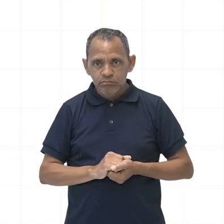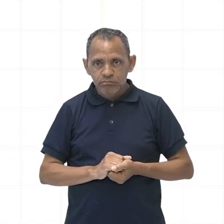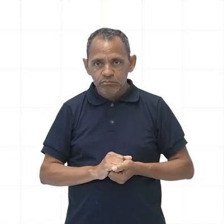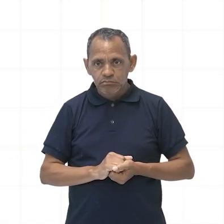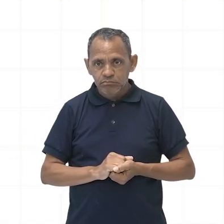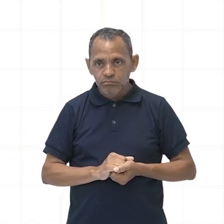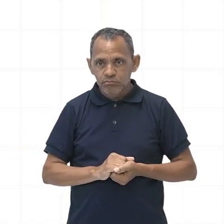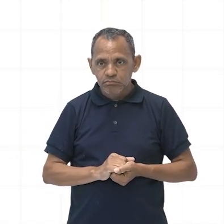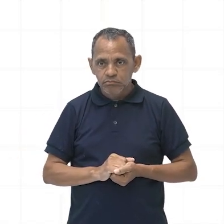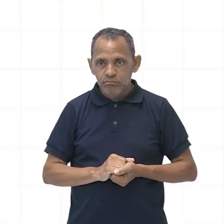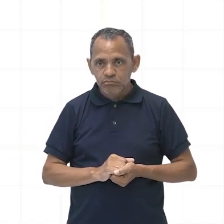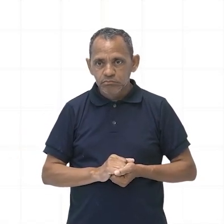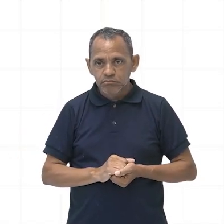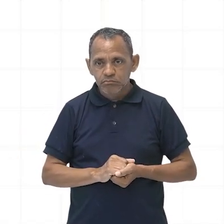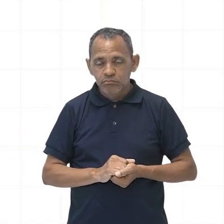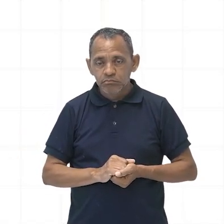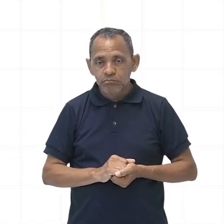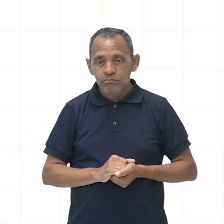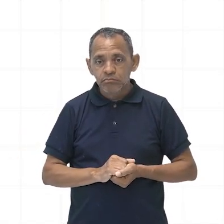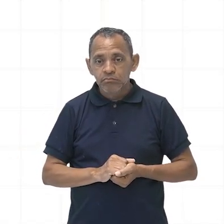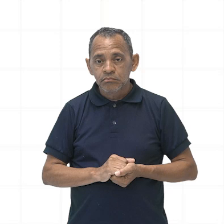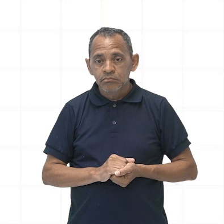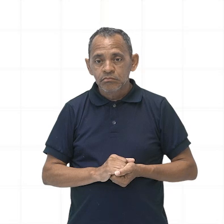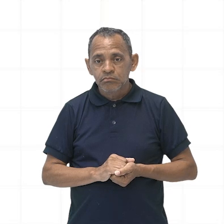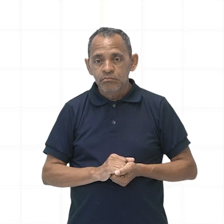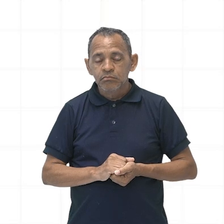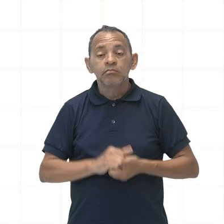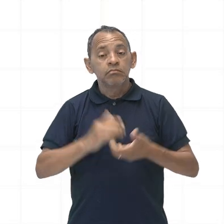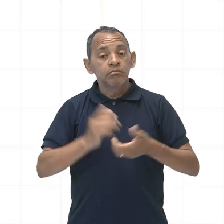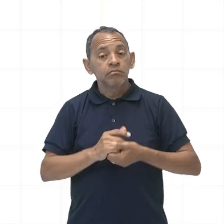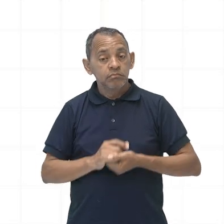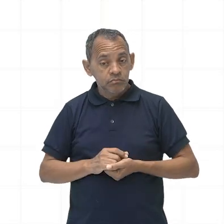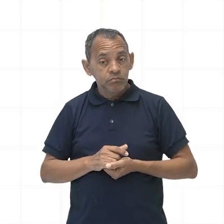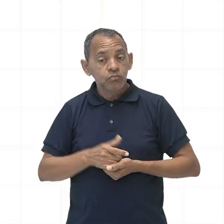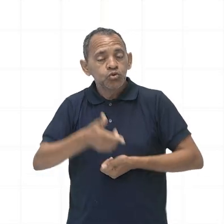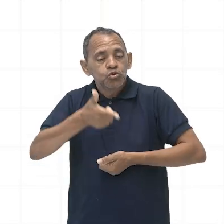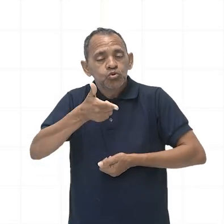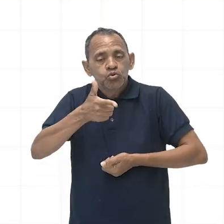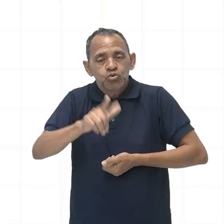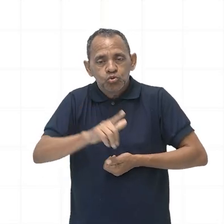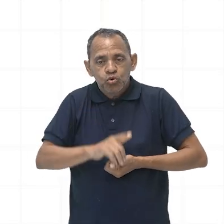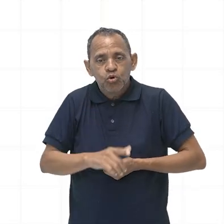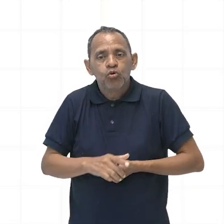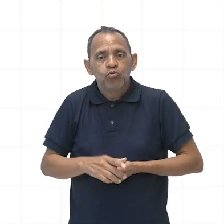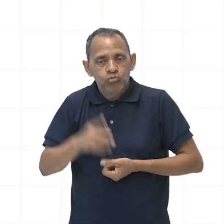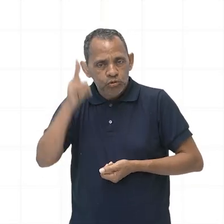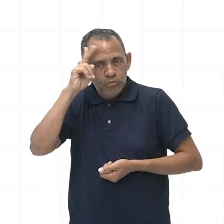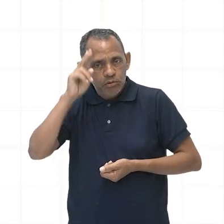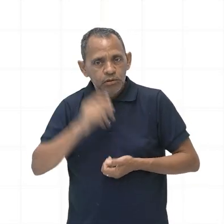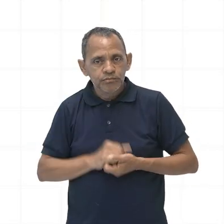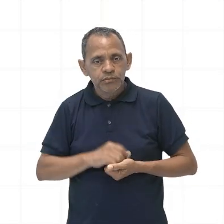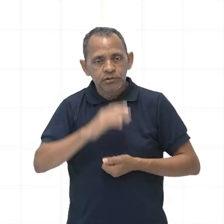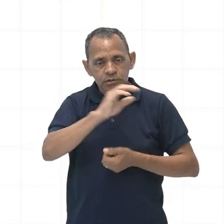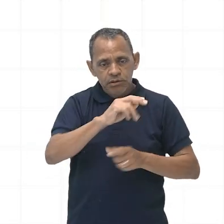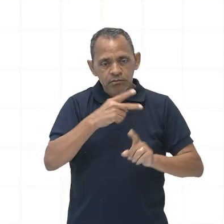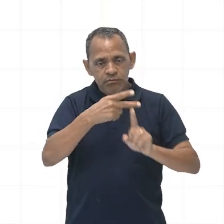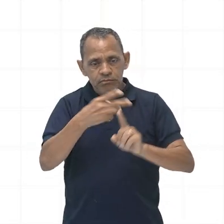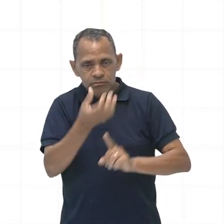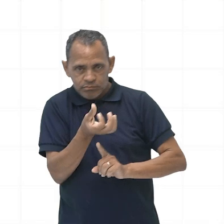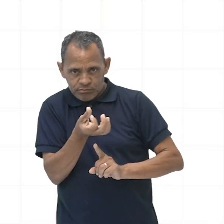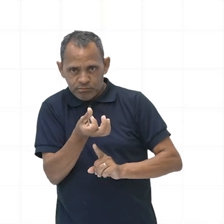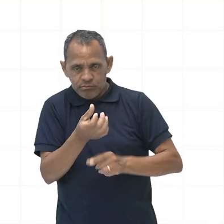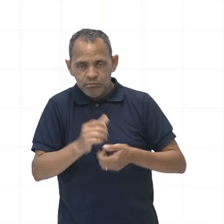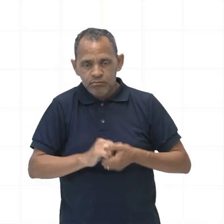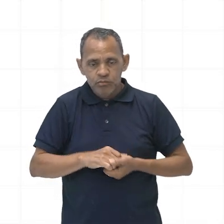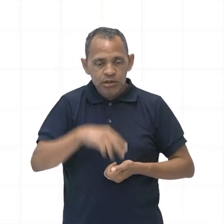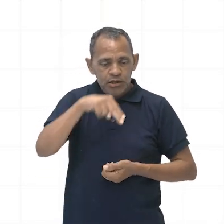9. Então, só para recapitular os cálculos aqui, ficando bem bonitinho, C ao quadrado é o 6,